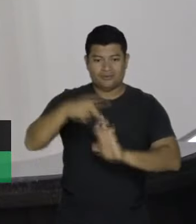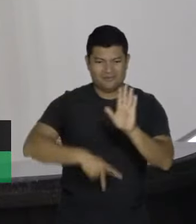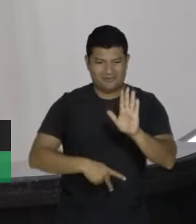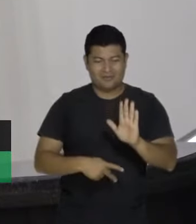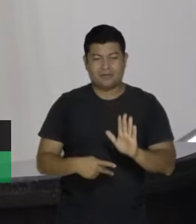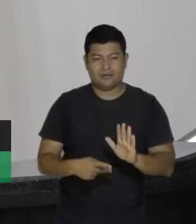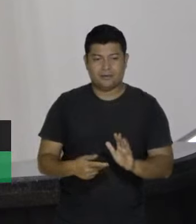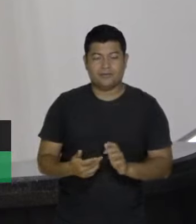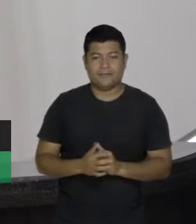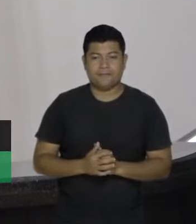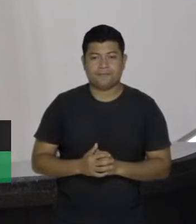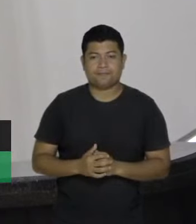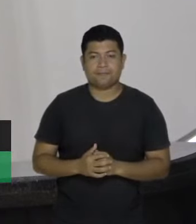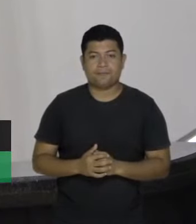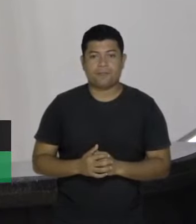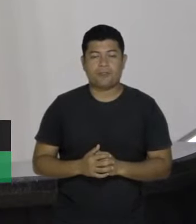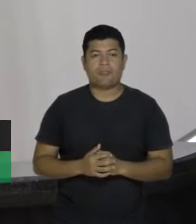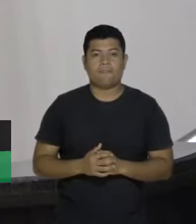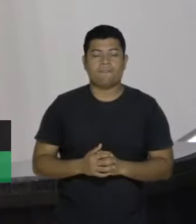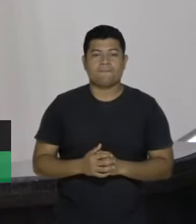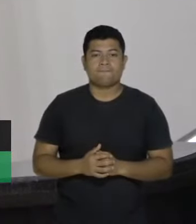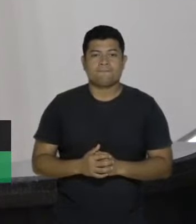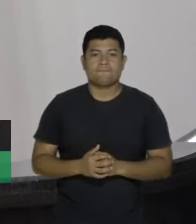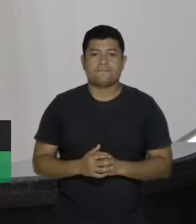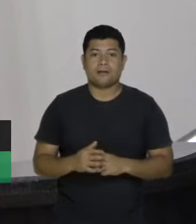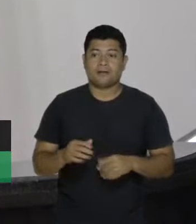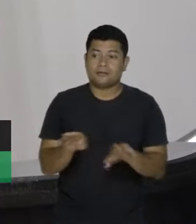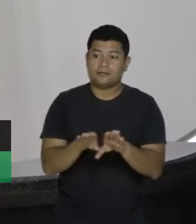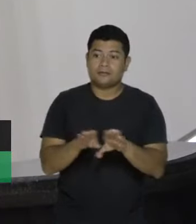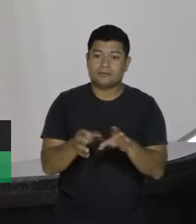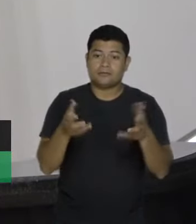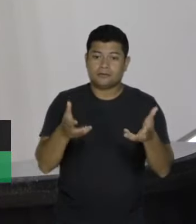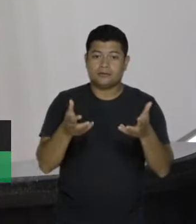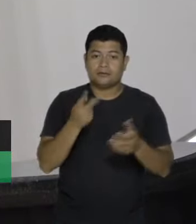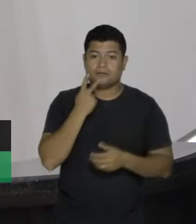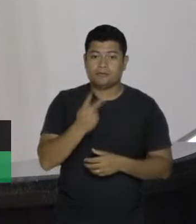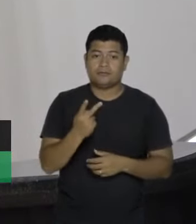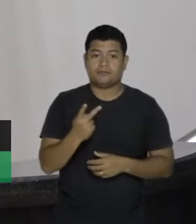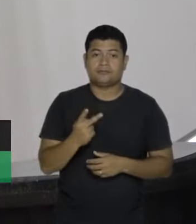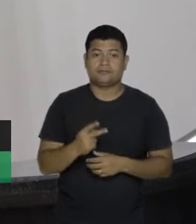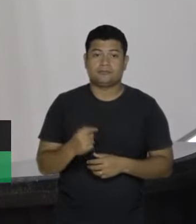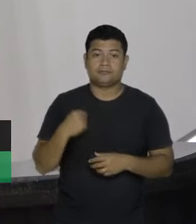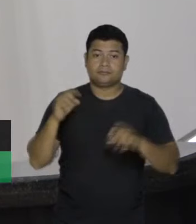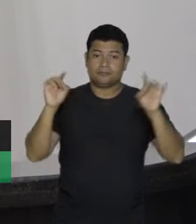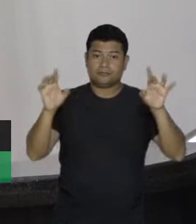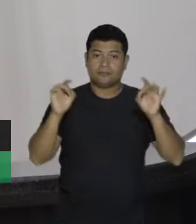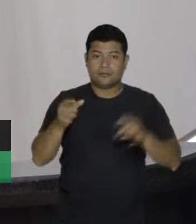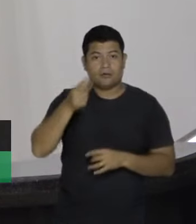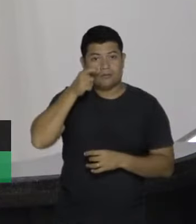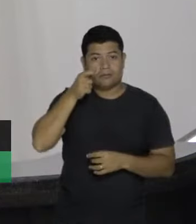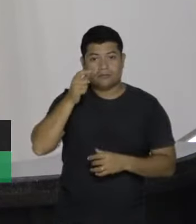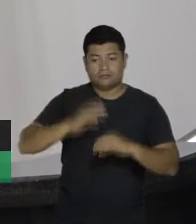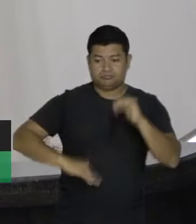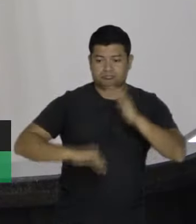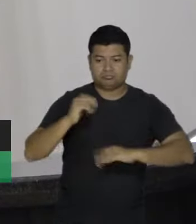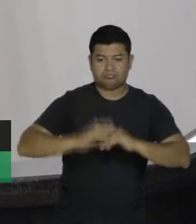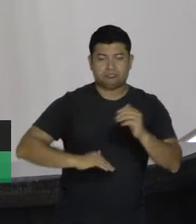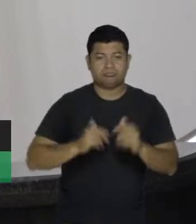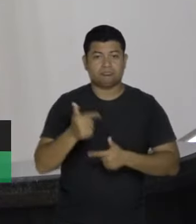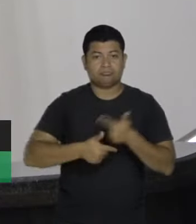possível. Eu quero também dizer que, de modo muito especial, Eu tenho acompanhado ações dos colegas e